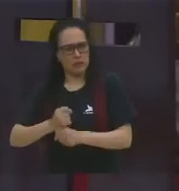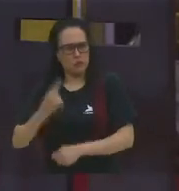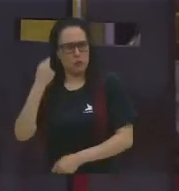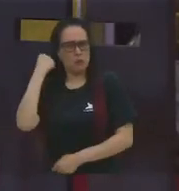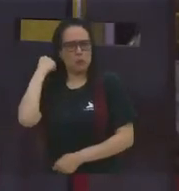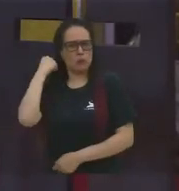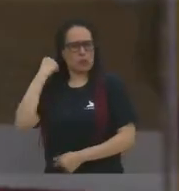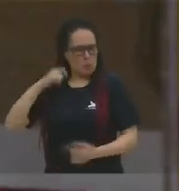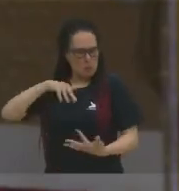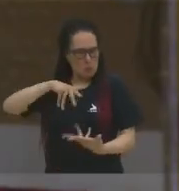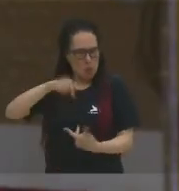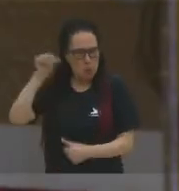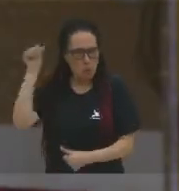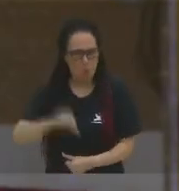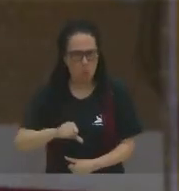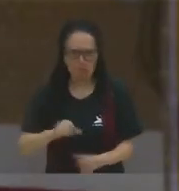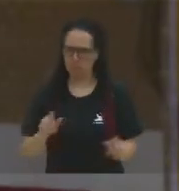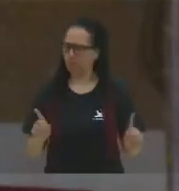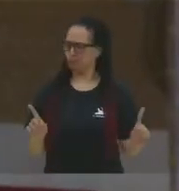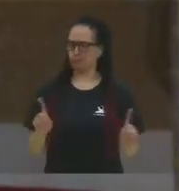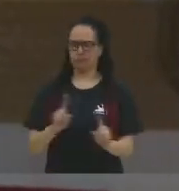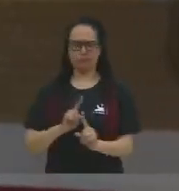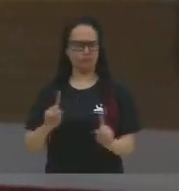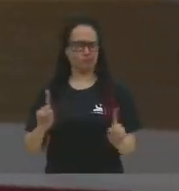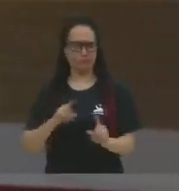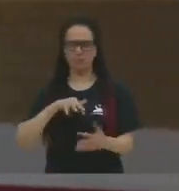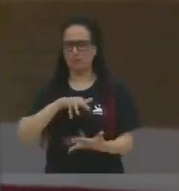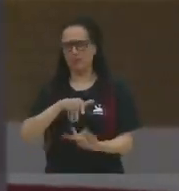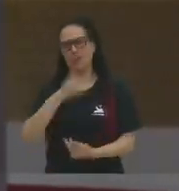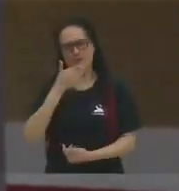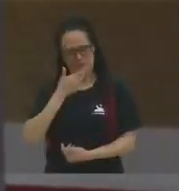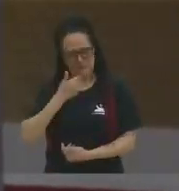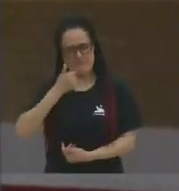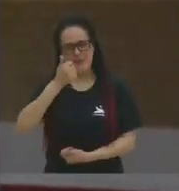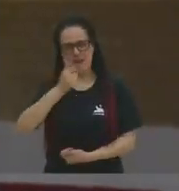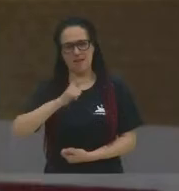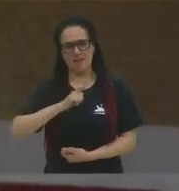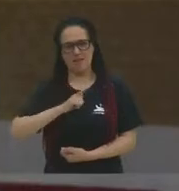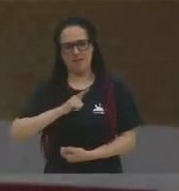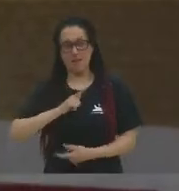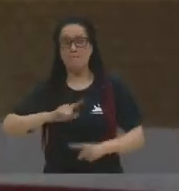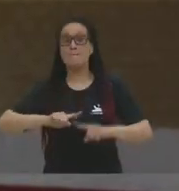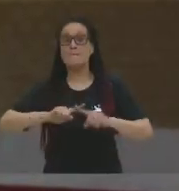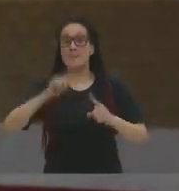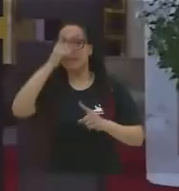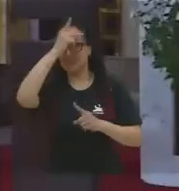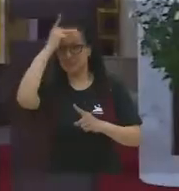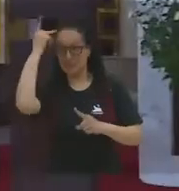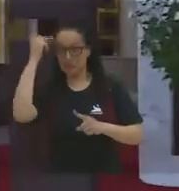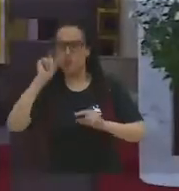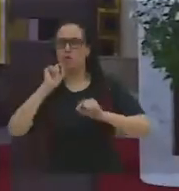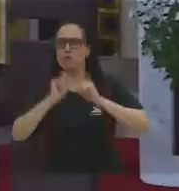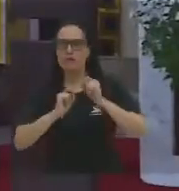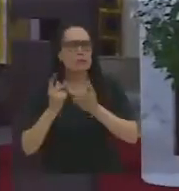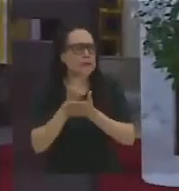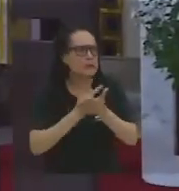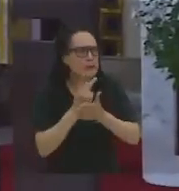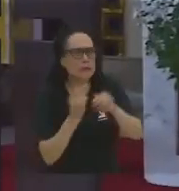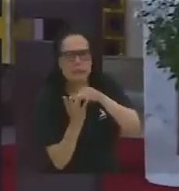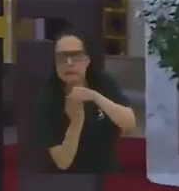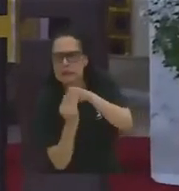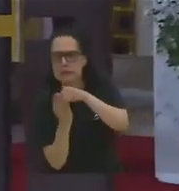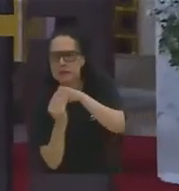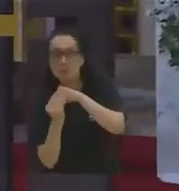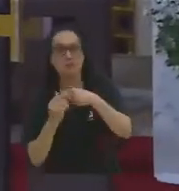melhorou. E as pessoas que precisam fazer a tarefa de buscar esse conhecimento e dizer: eu quero ser